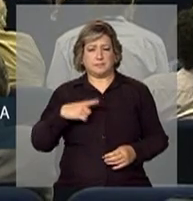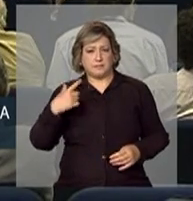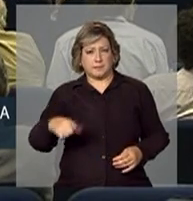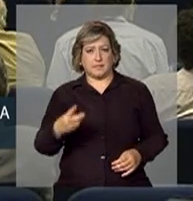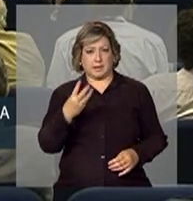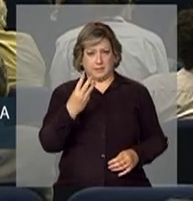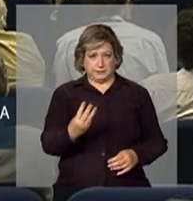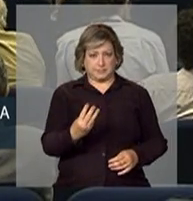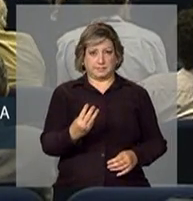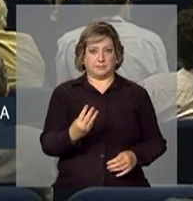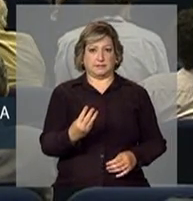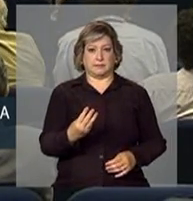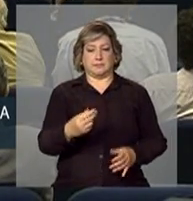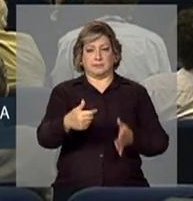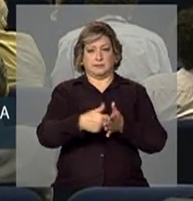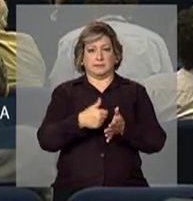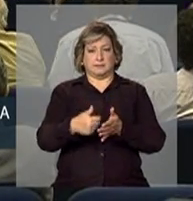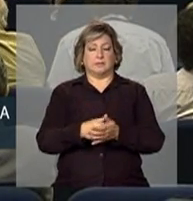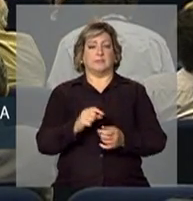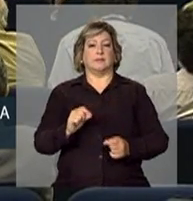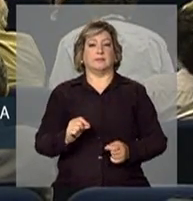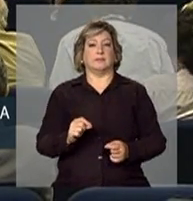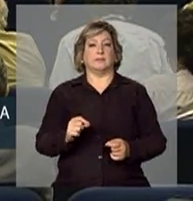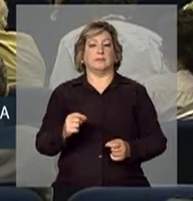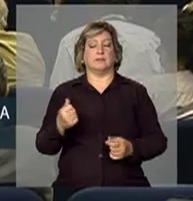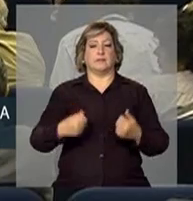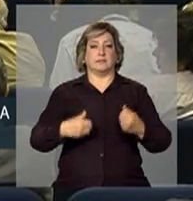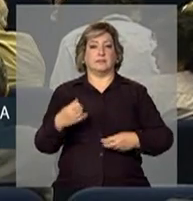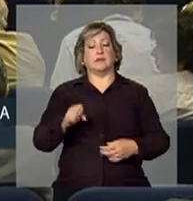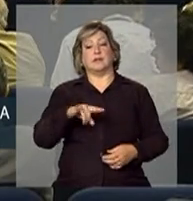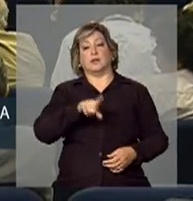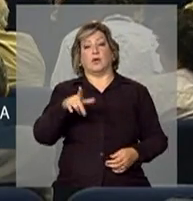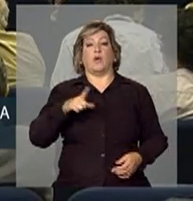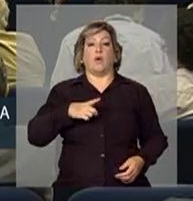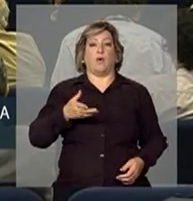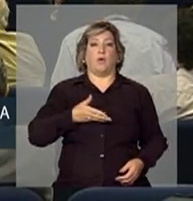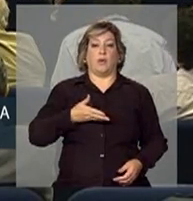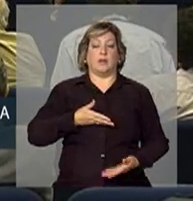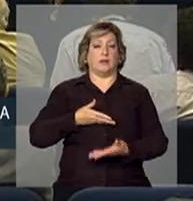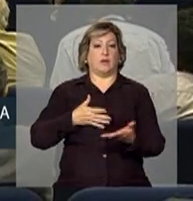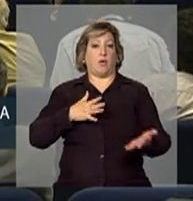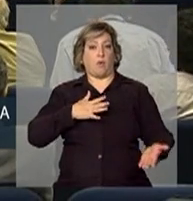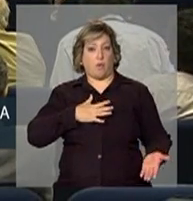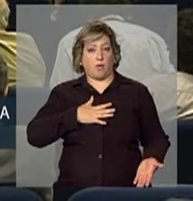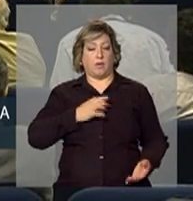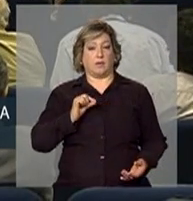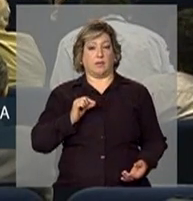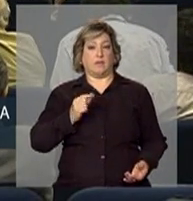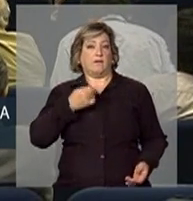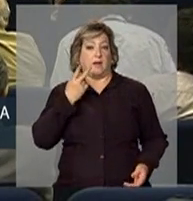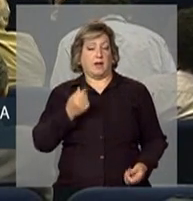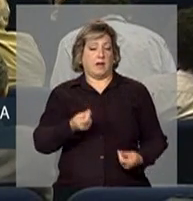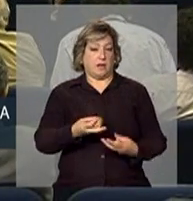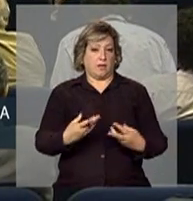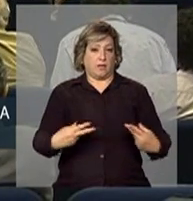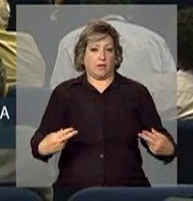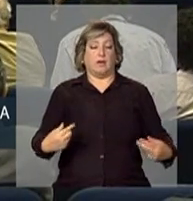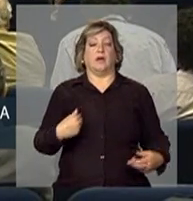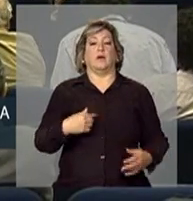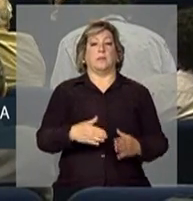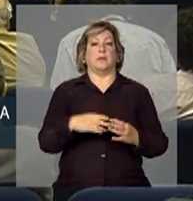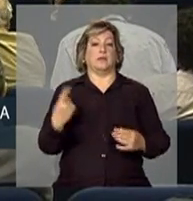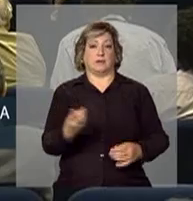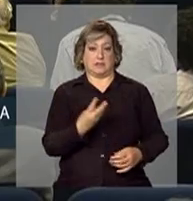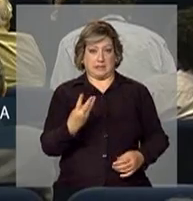nós ouvíssemos as três intervenções, se os colegas gostariam de comentar, e eu pediria aos